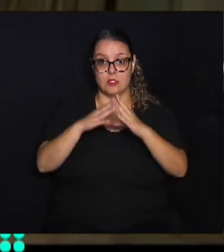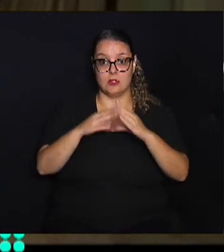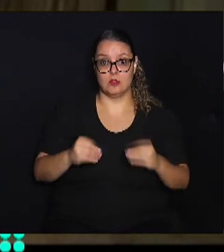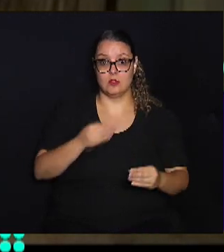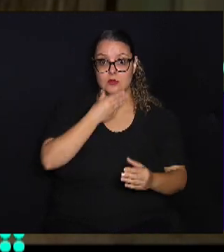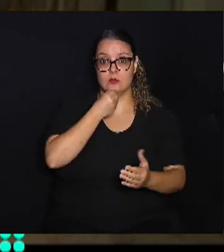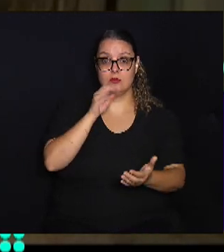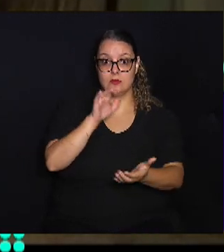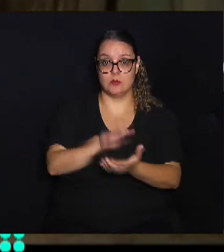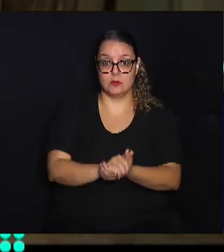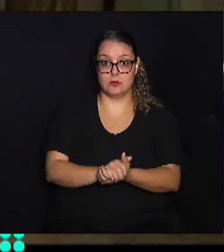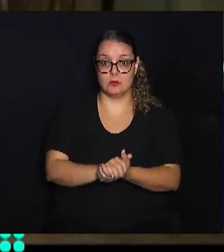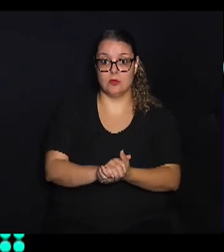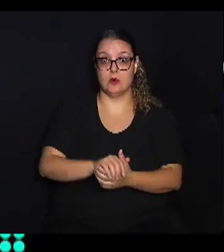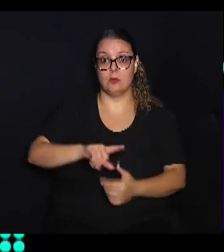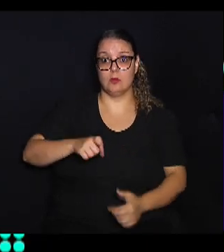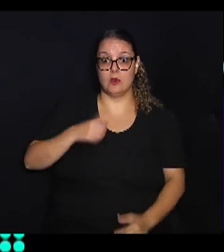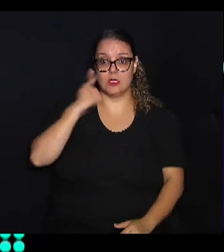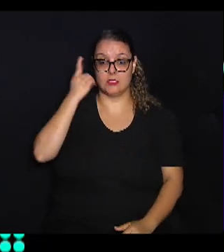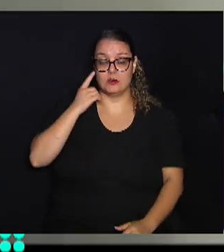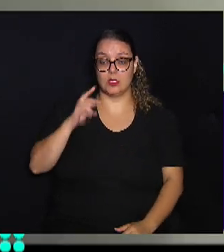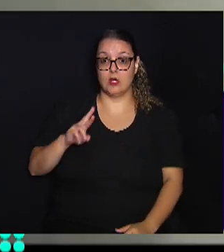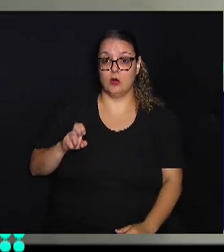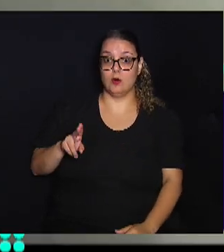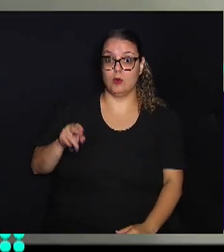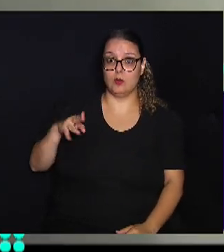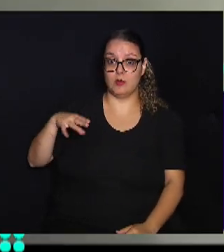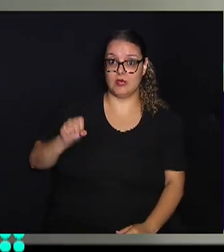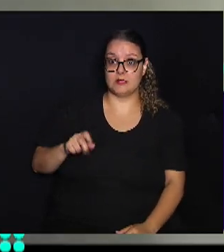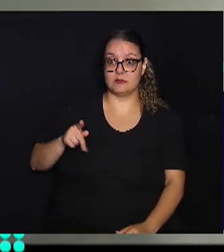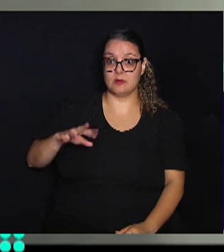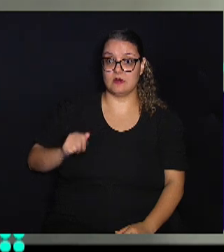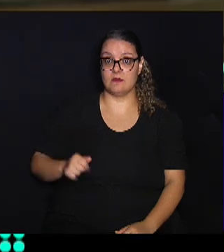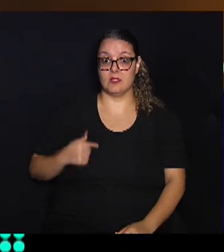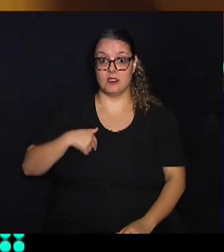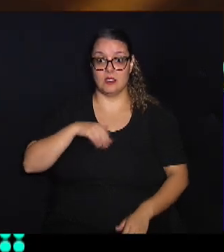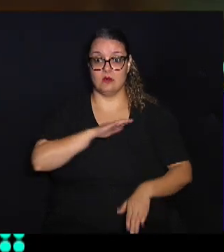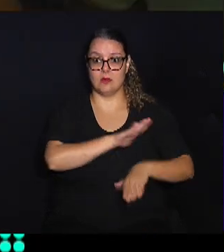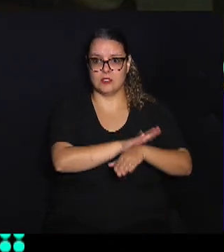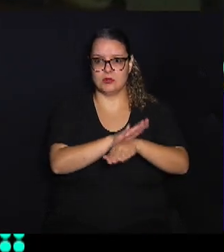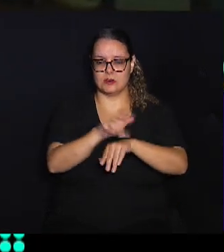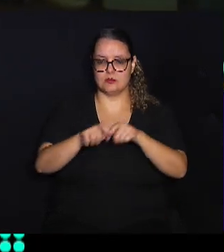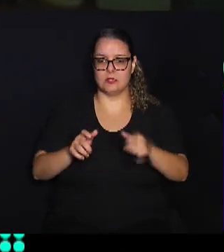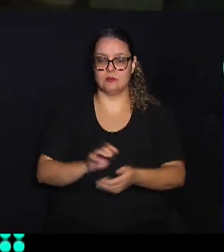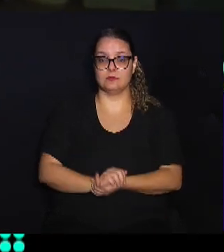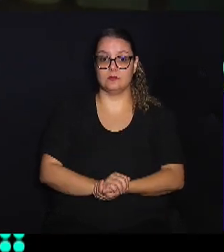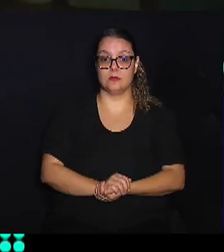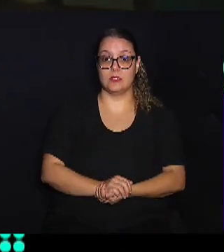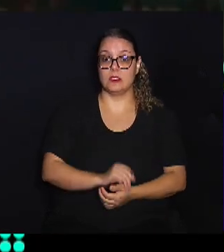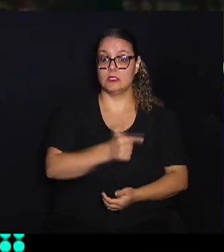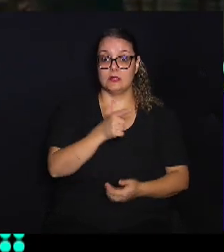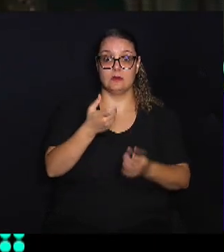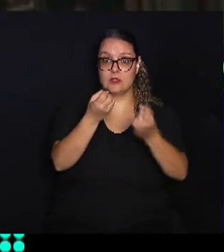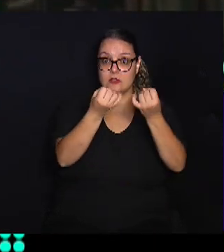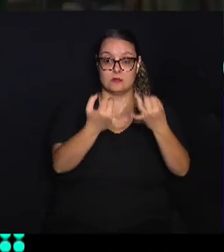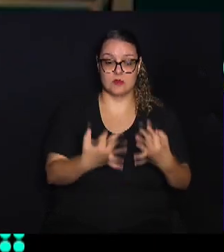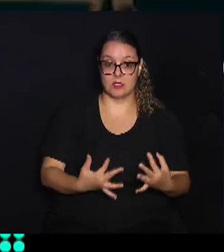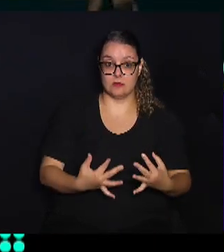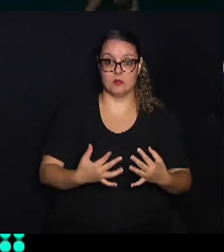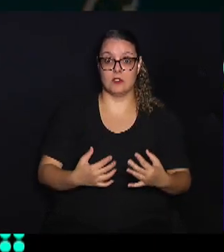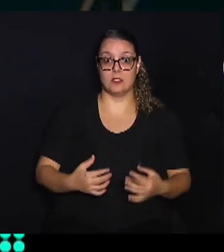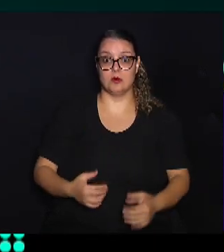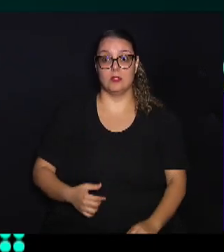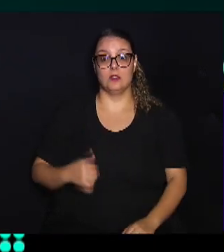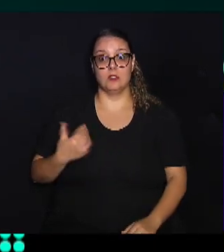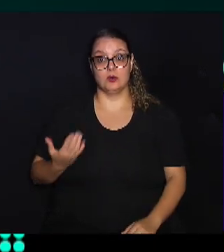marido, o ex-deputado Rubens Paiva. Eu vou só ajudar esses senhores. Inexplicável. Durante uma